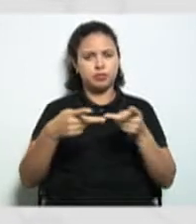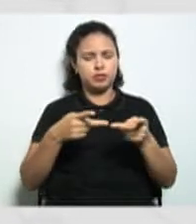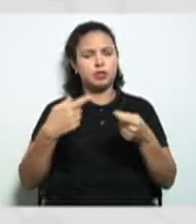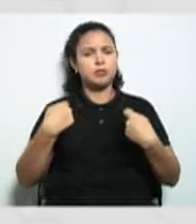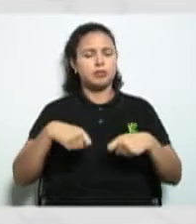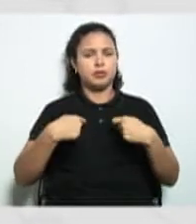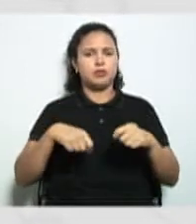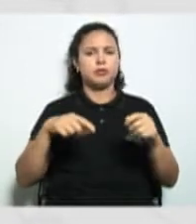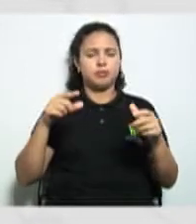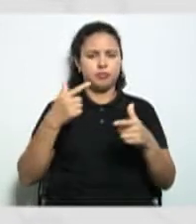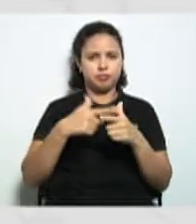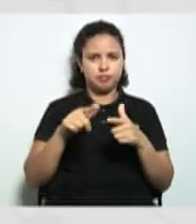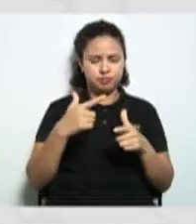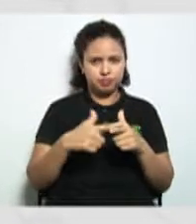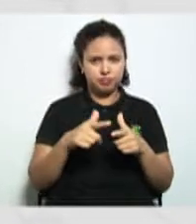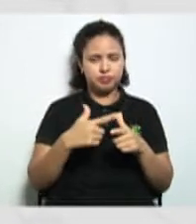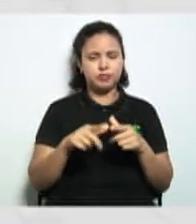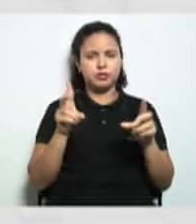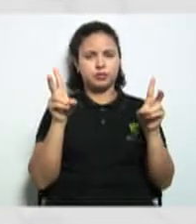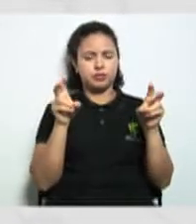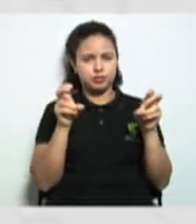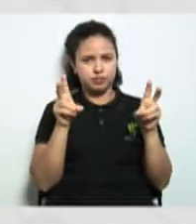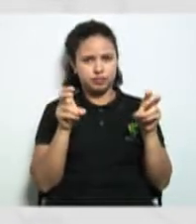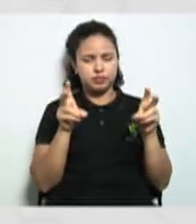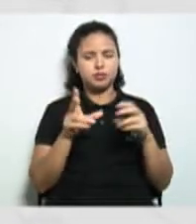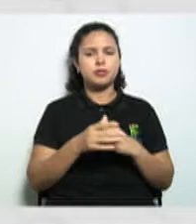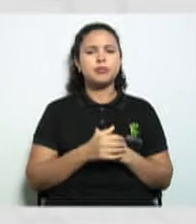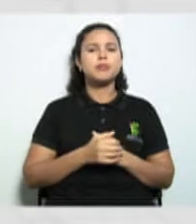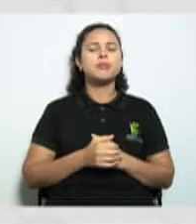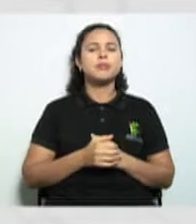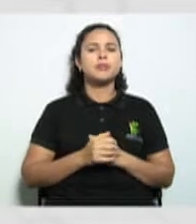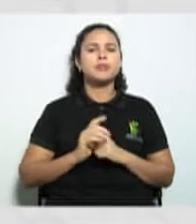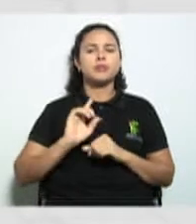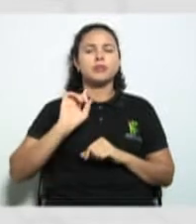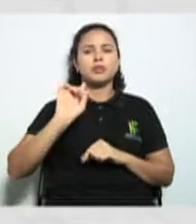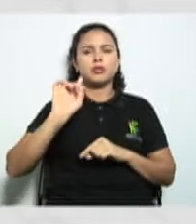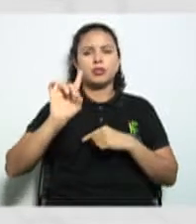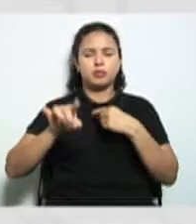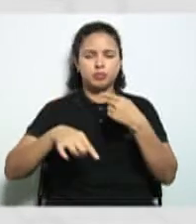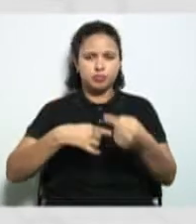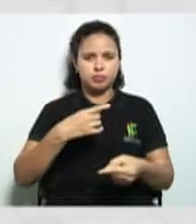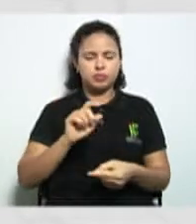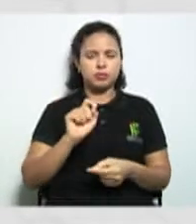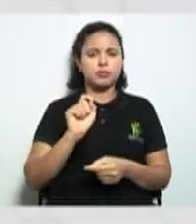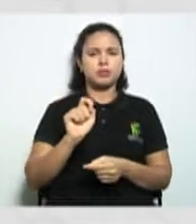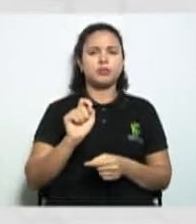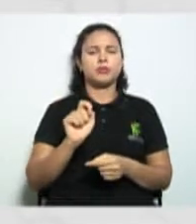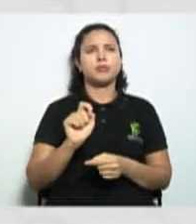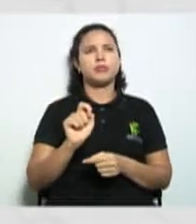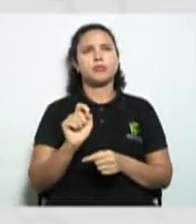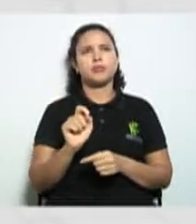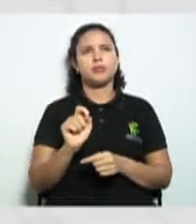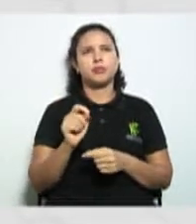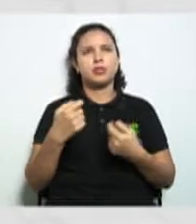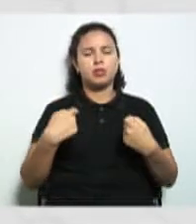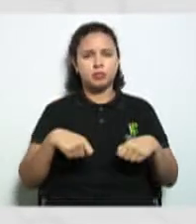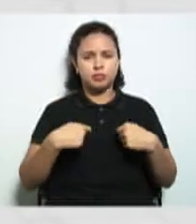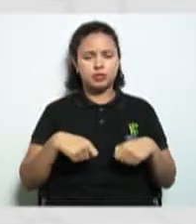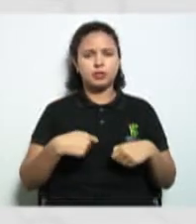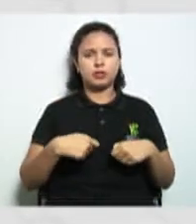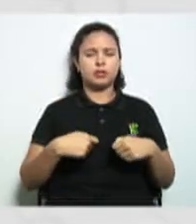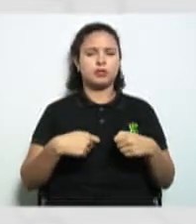preciso definir o tema e formular um problema. Depois que eu fizer isso, então preciso